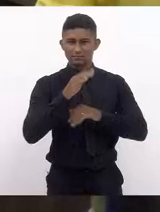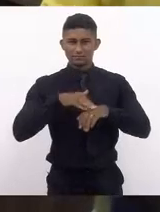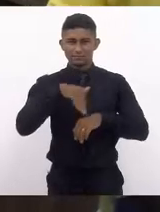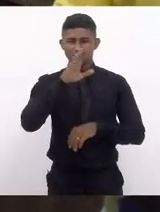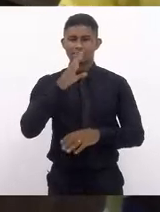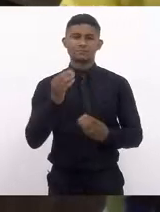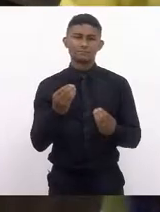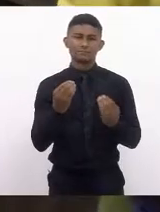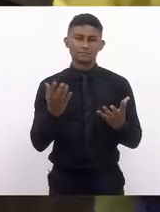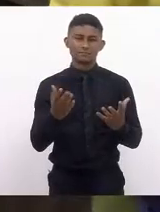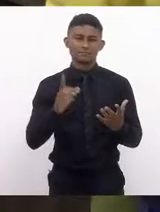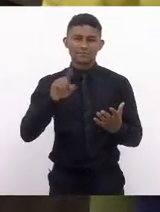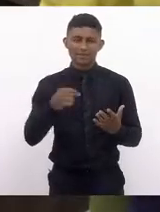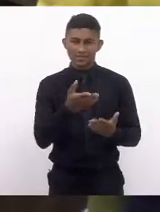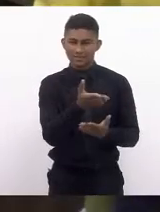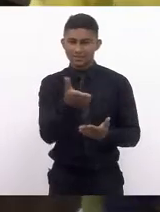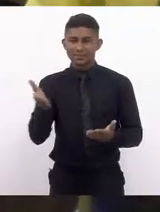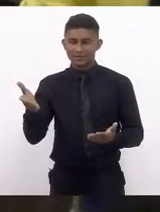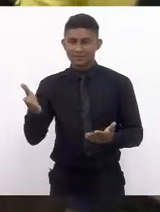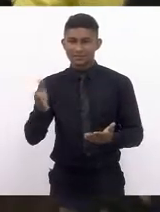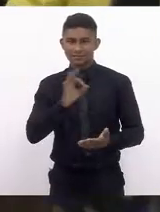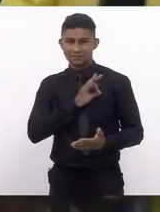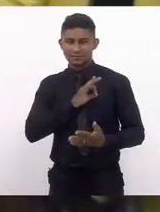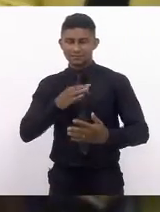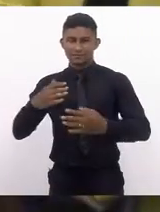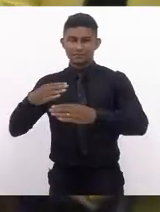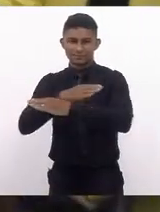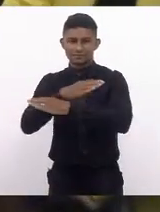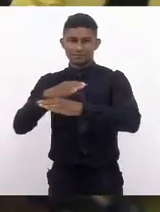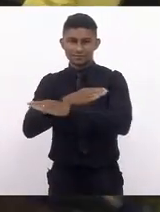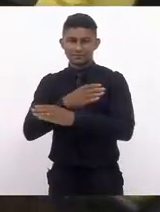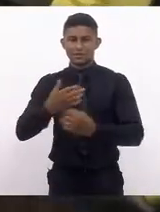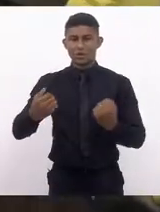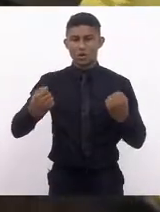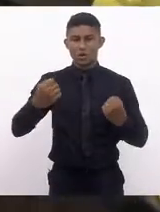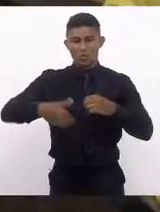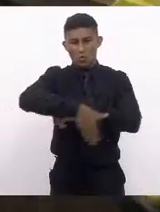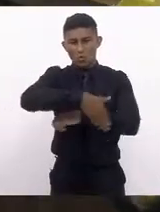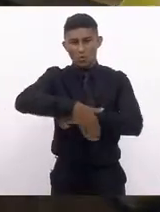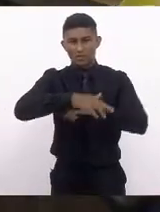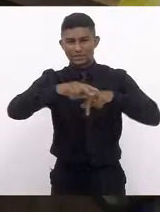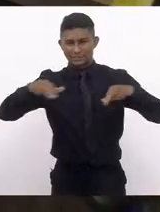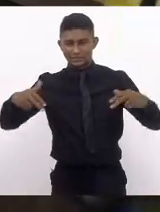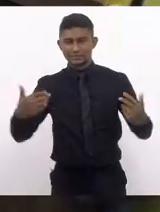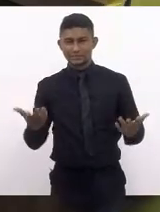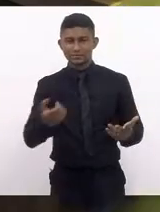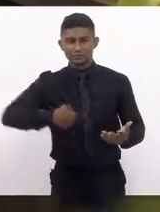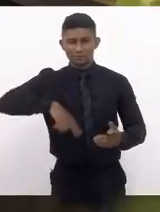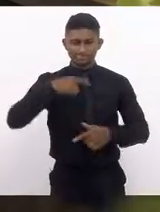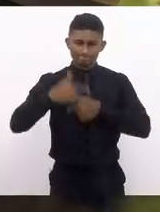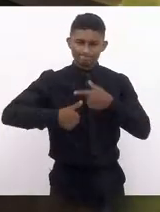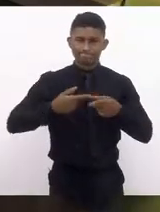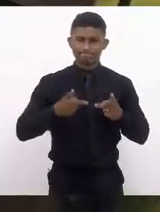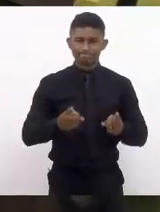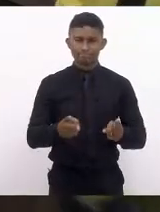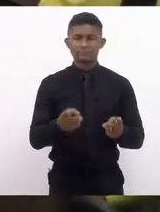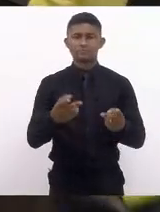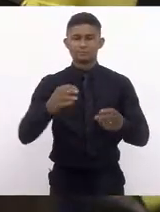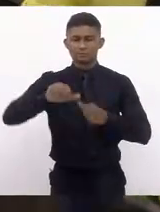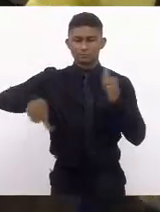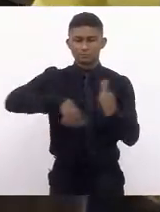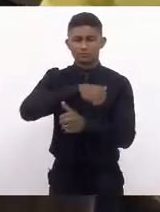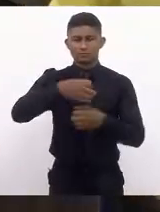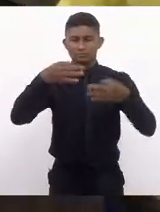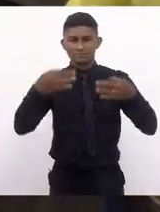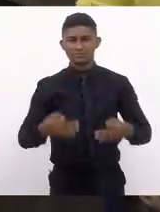reparamos uma parte da Injustiça mas vamos continuar trabalhando para que esta injustiça como um todo seja reparada em